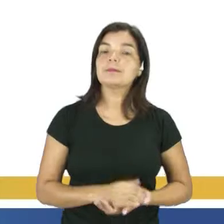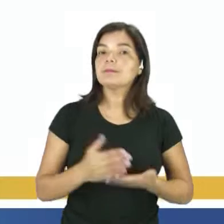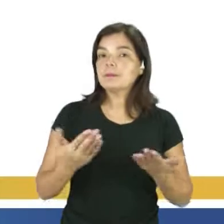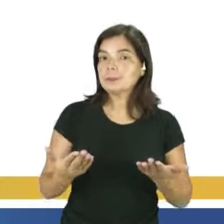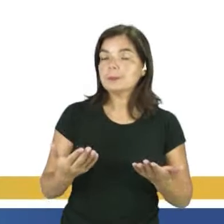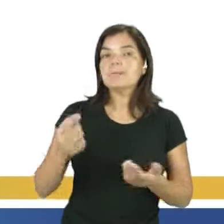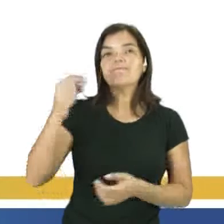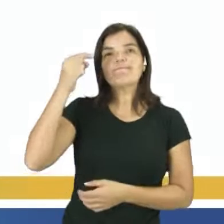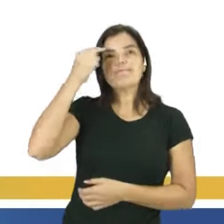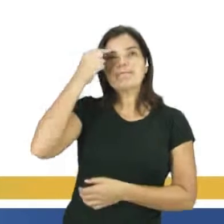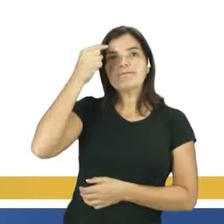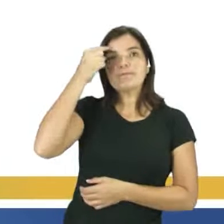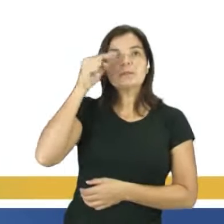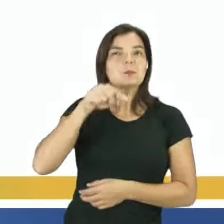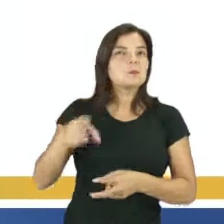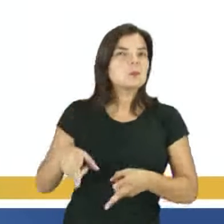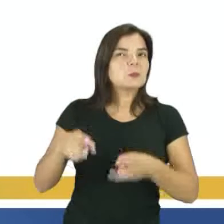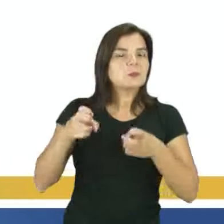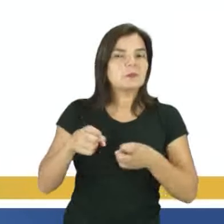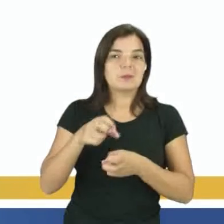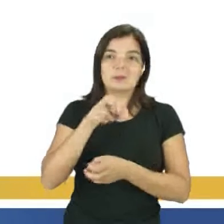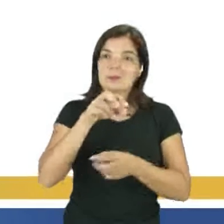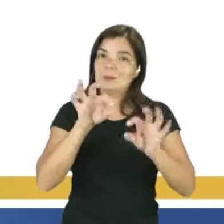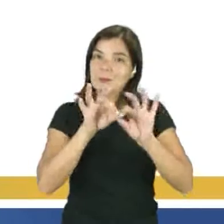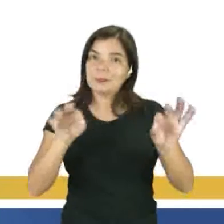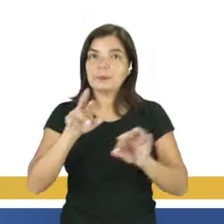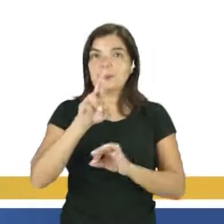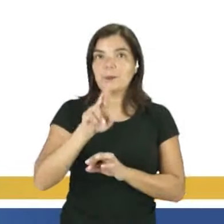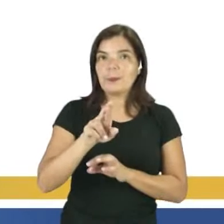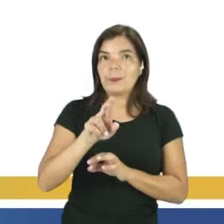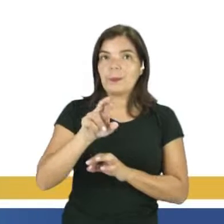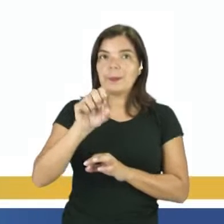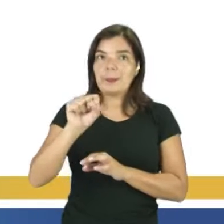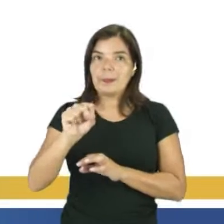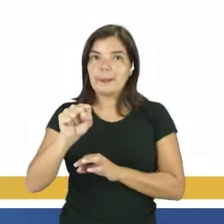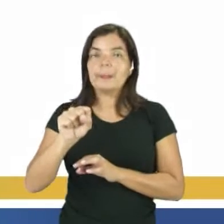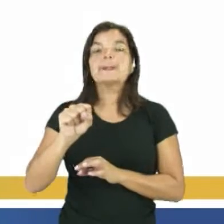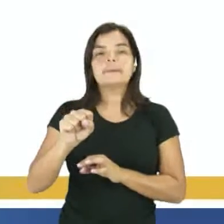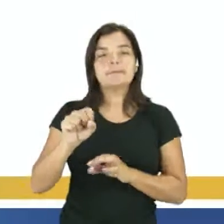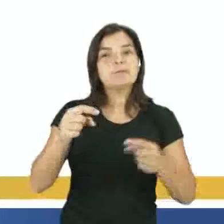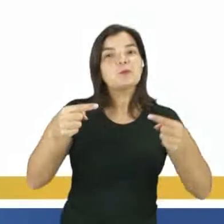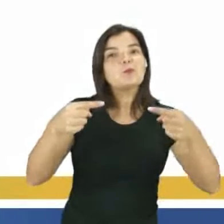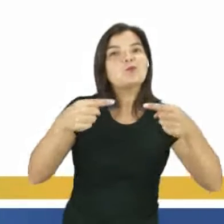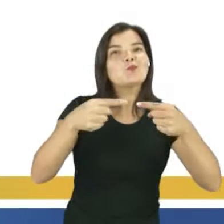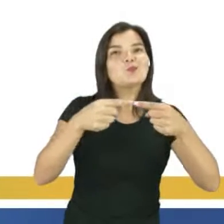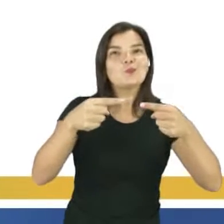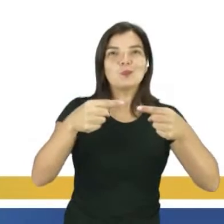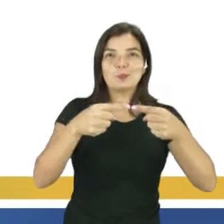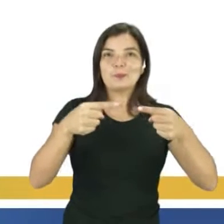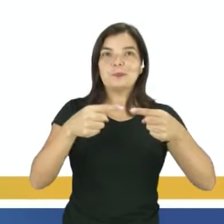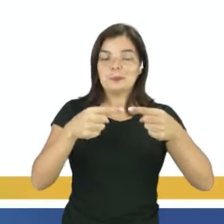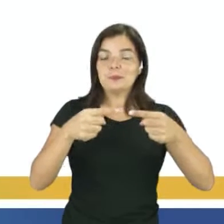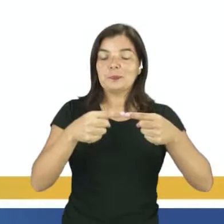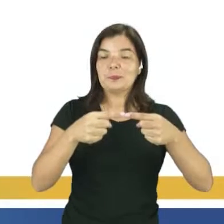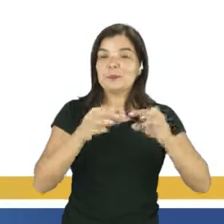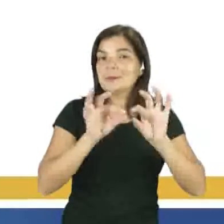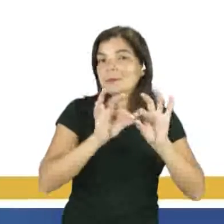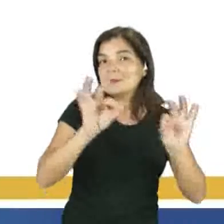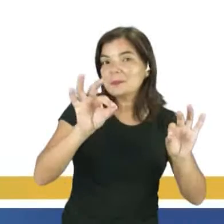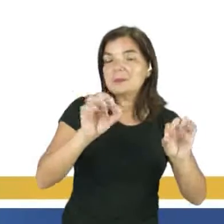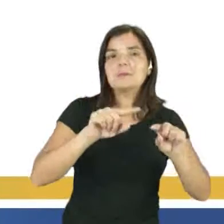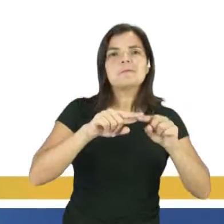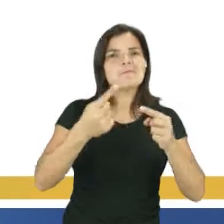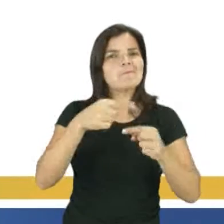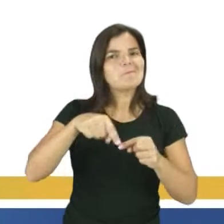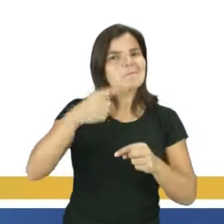Então, intuitivamente, você percebe que as retas R e S se tocarão em algum ponto. Por mais